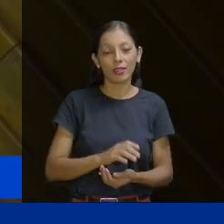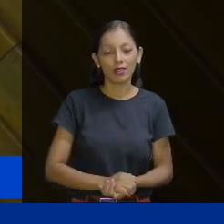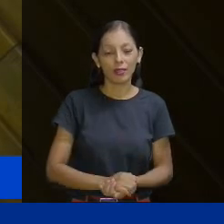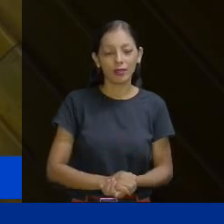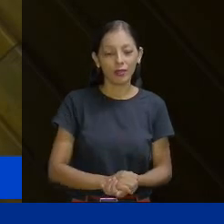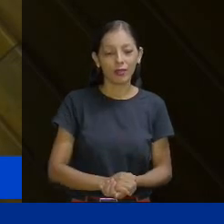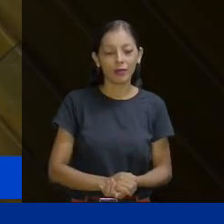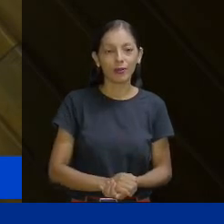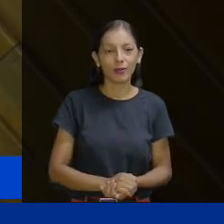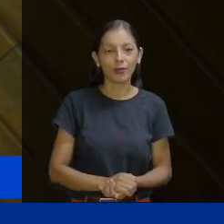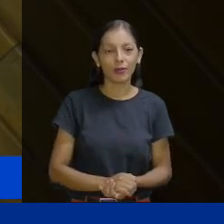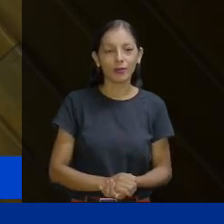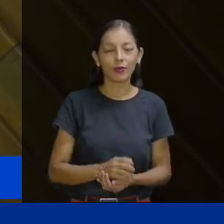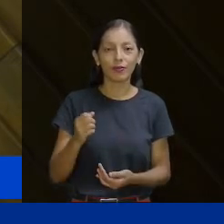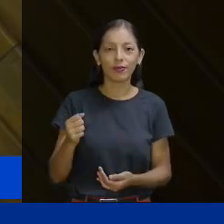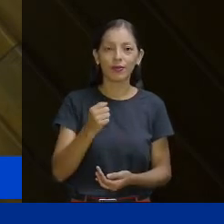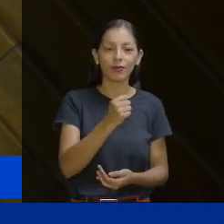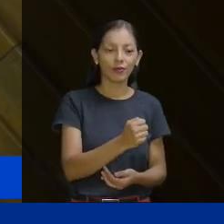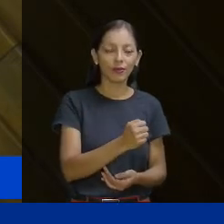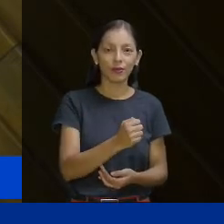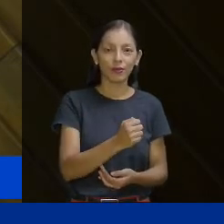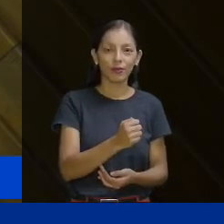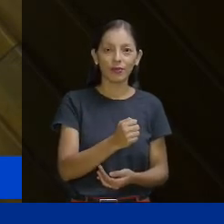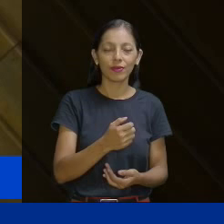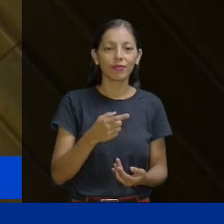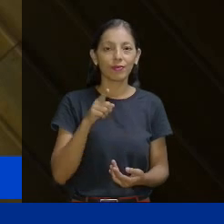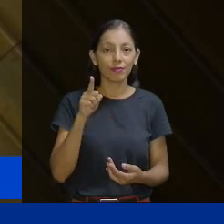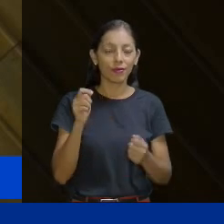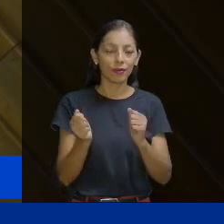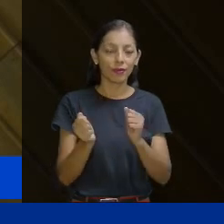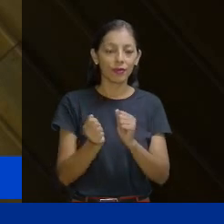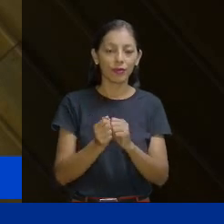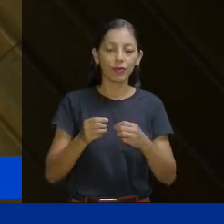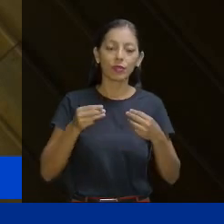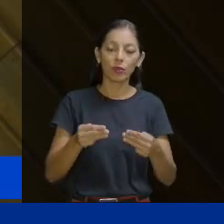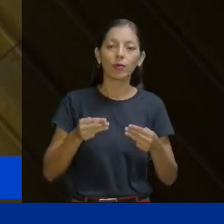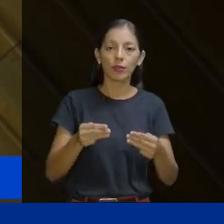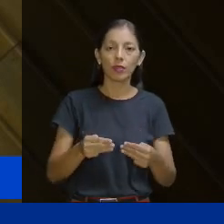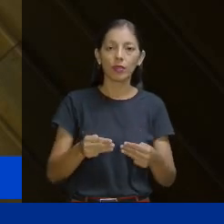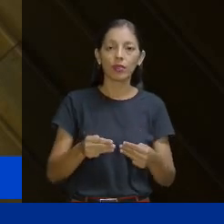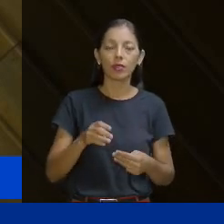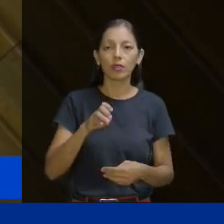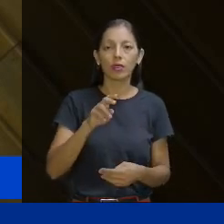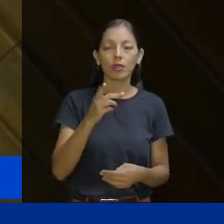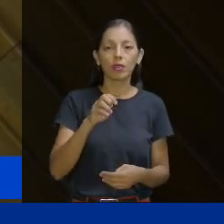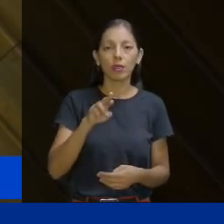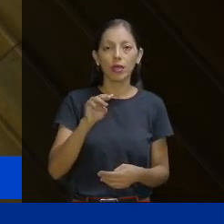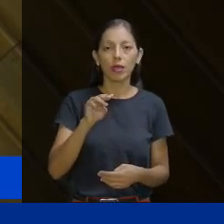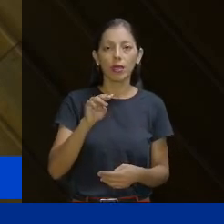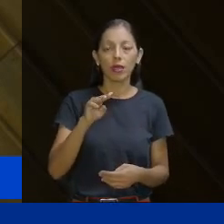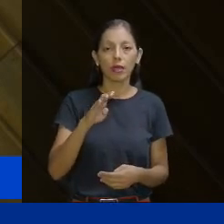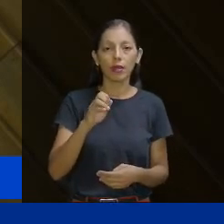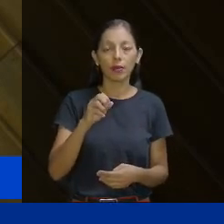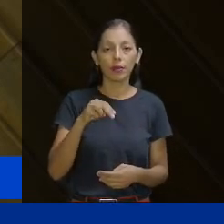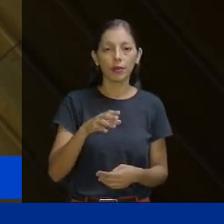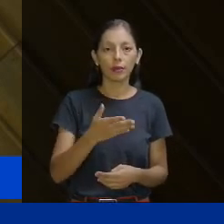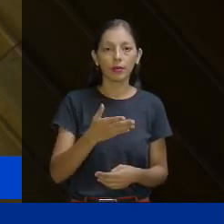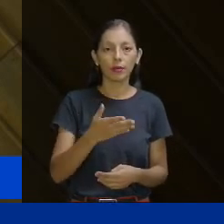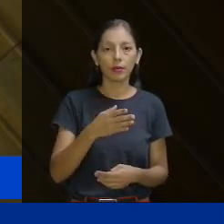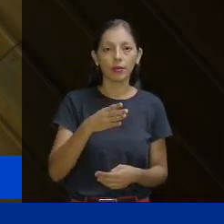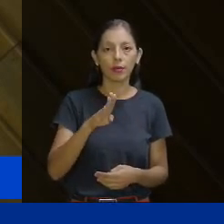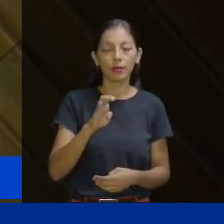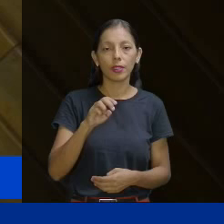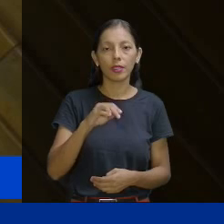STJ, trabalhando com o ministro Herman Benjamin, na Secretaria de Administração.